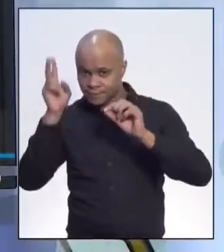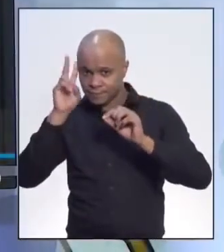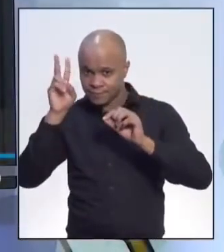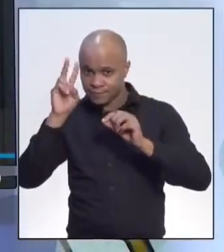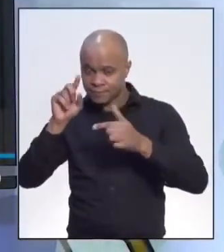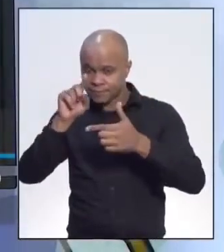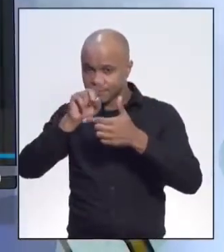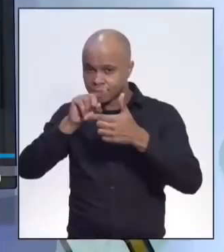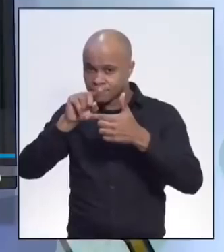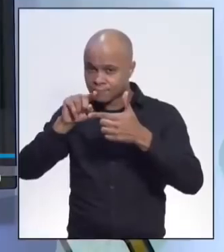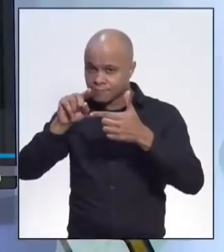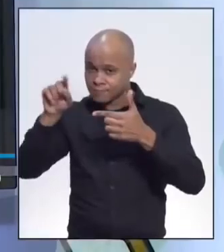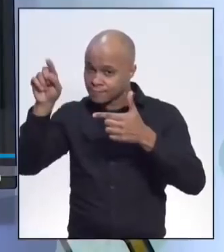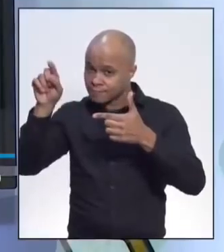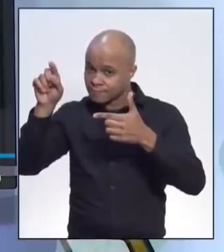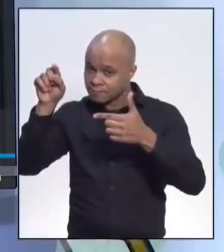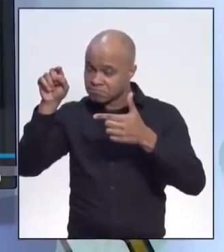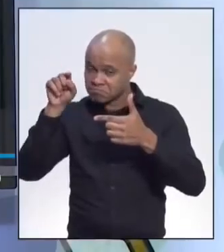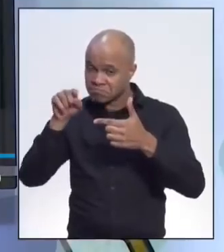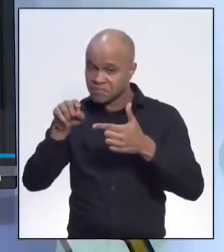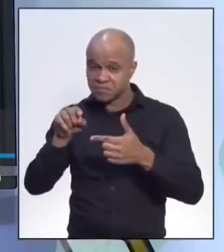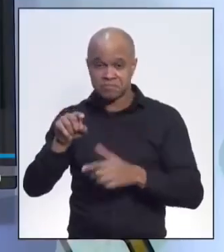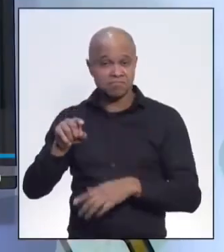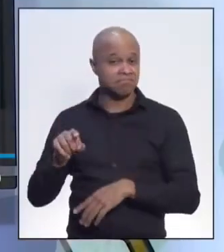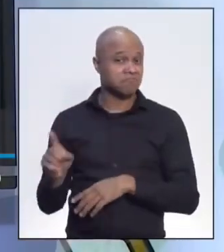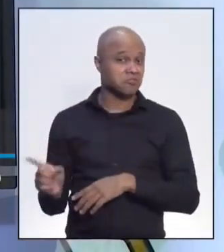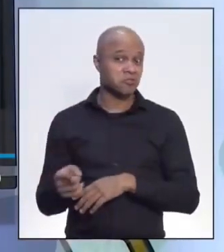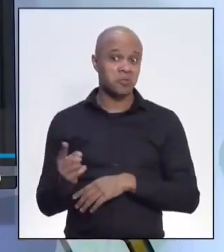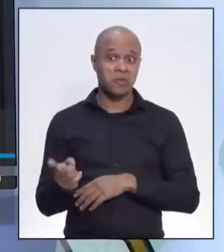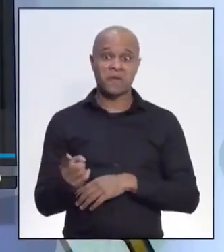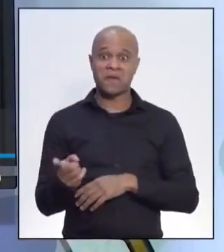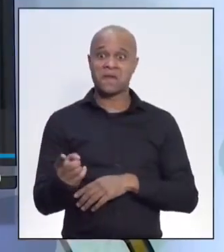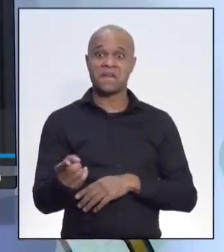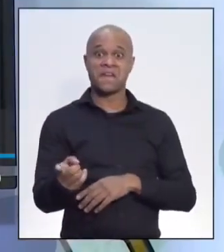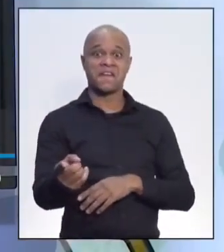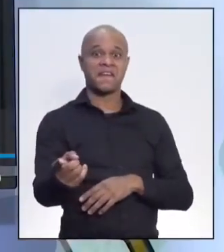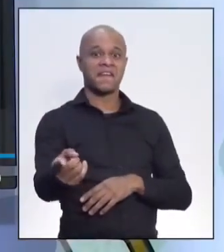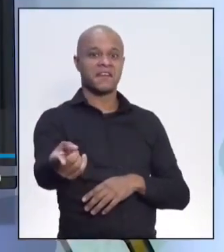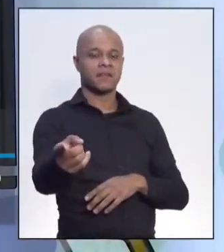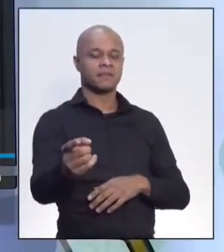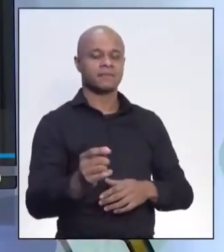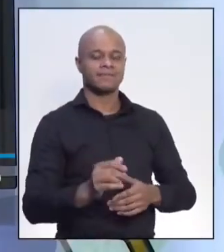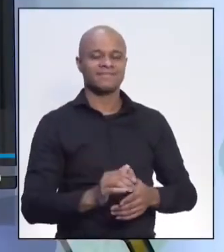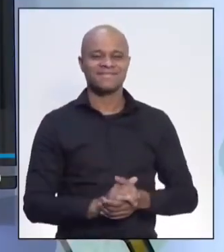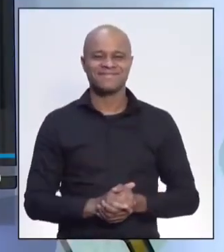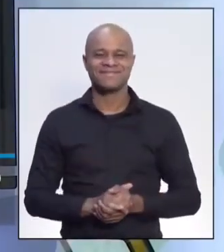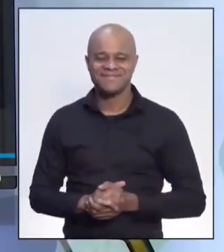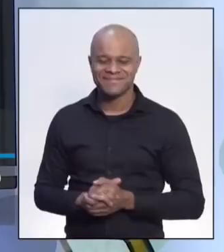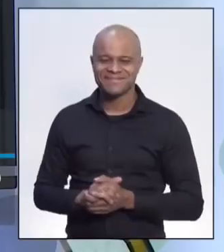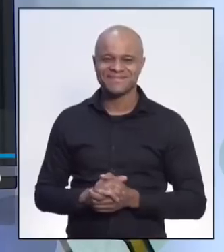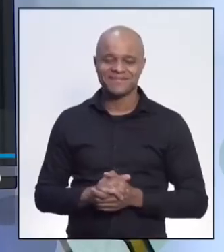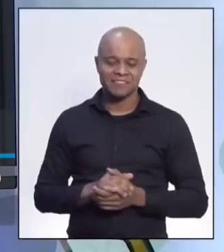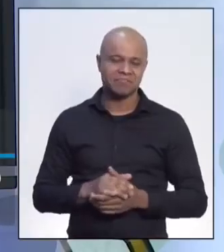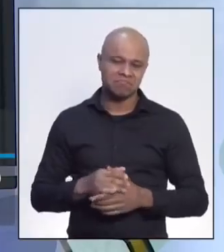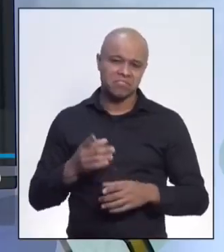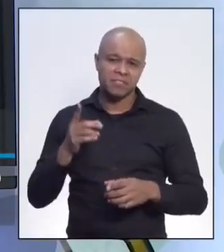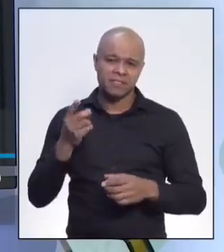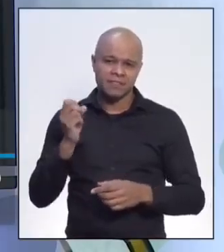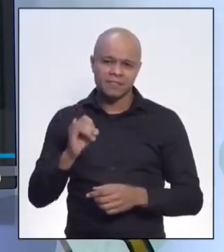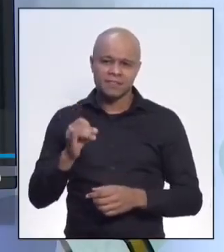gráfico ele é infinito, que se eu continuar atribuindo valores para x, eu vou continuar encontrando